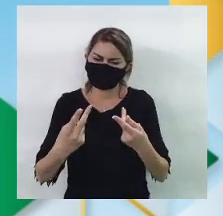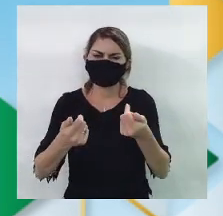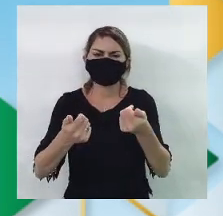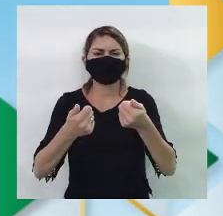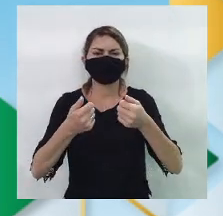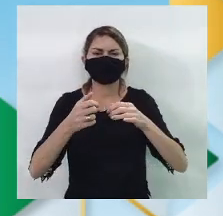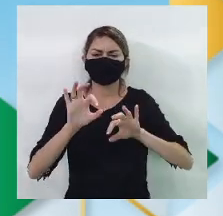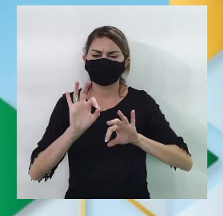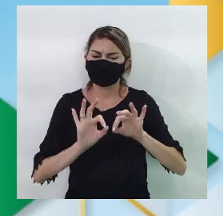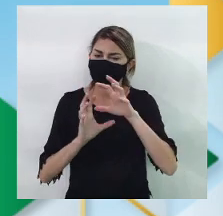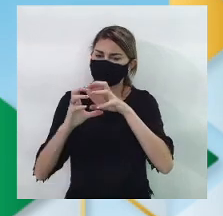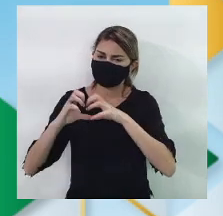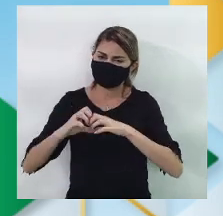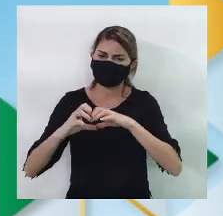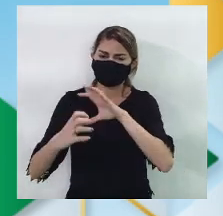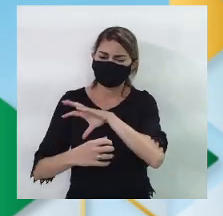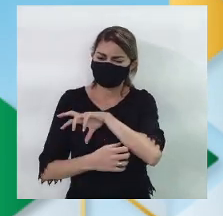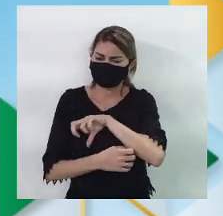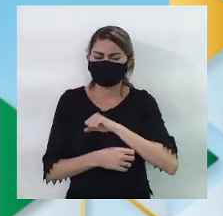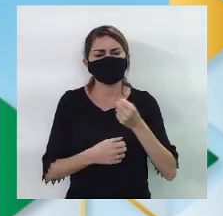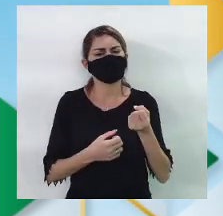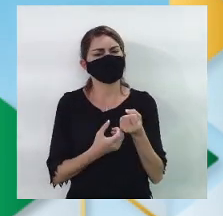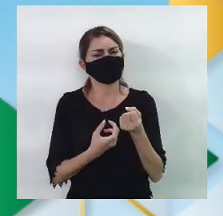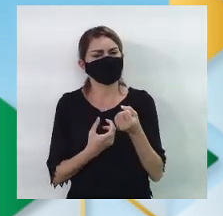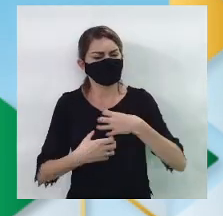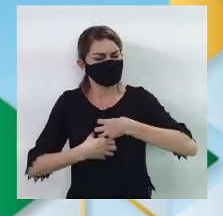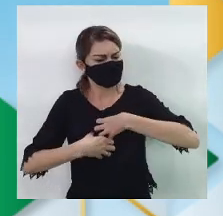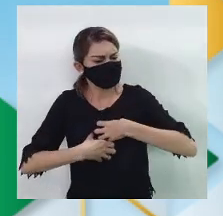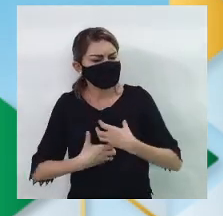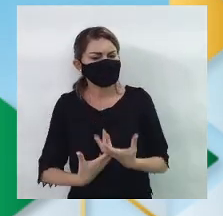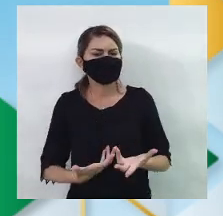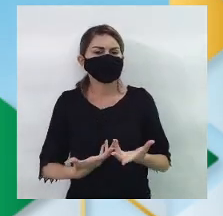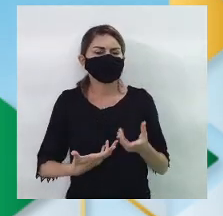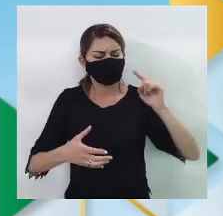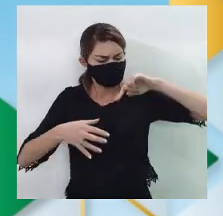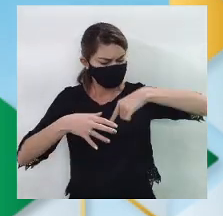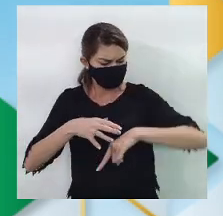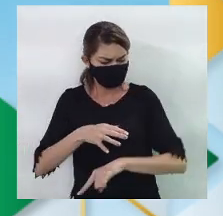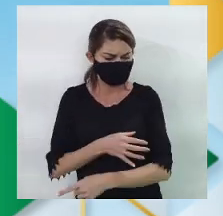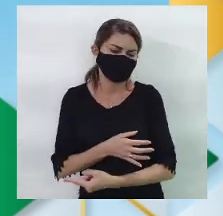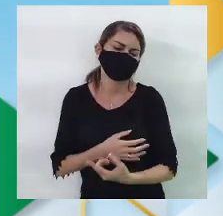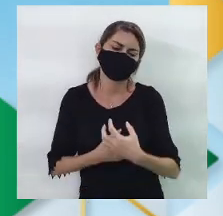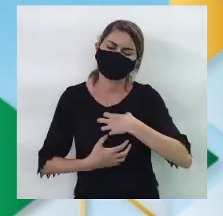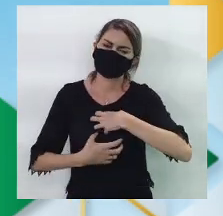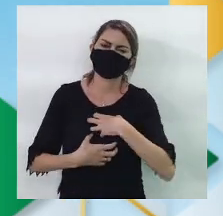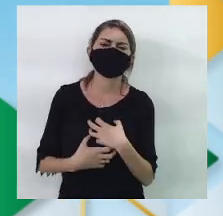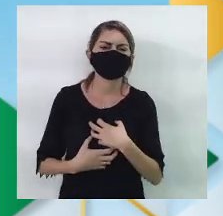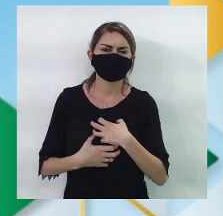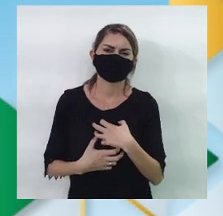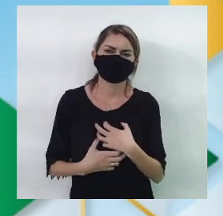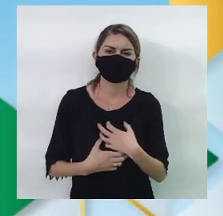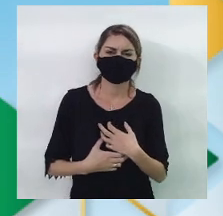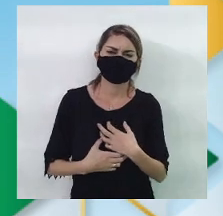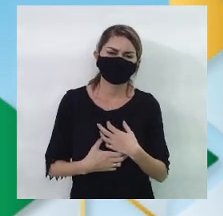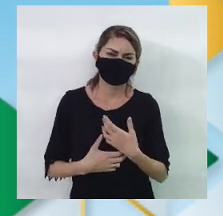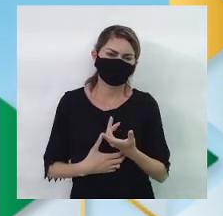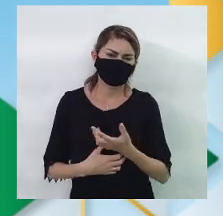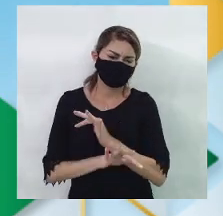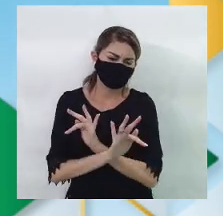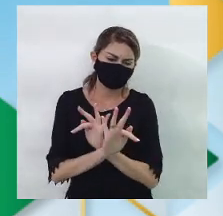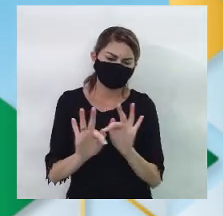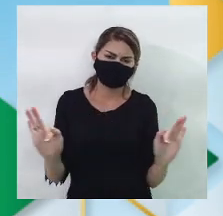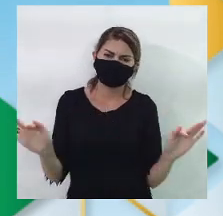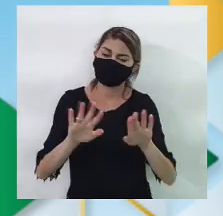construção diária do amor, a volúpia dos sentimentos, o profundo mergulho nos sentimentos e a terrível dor